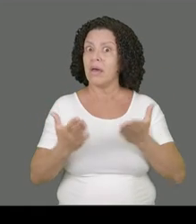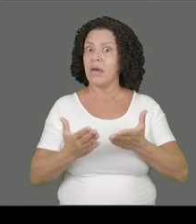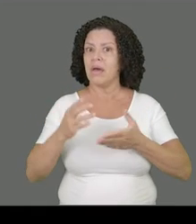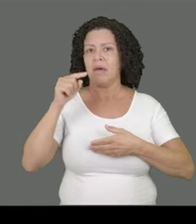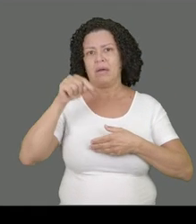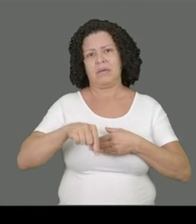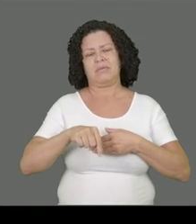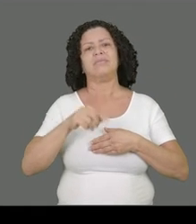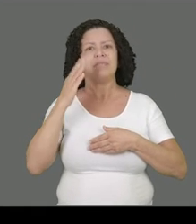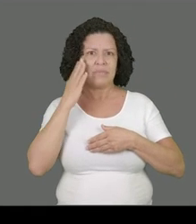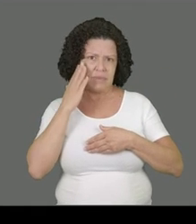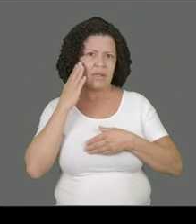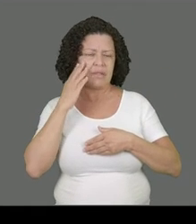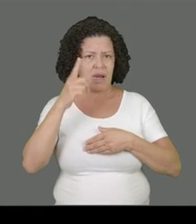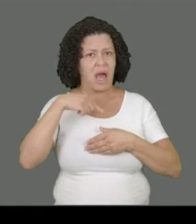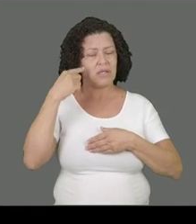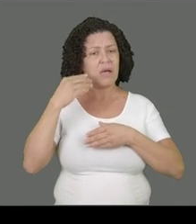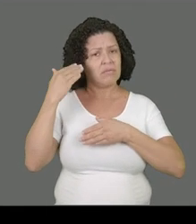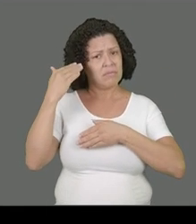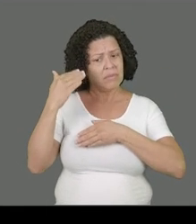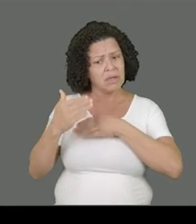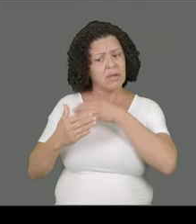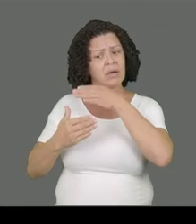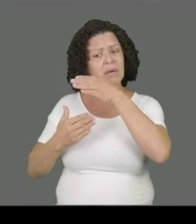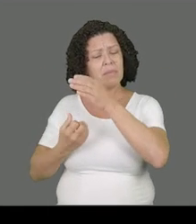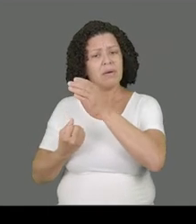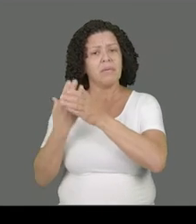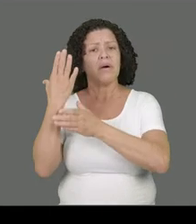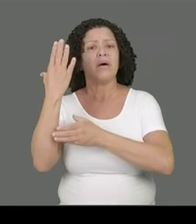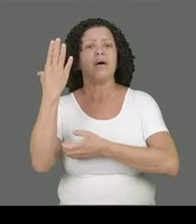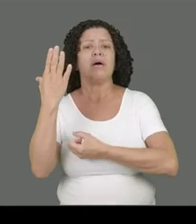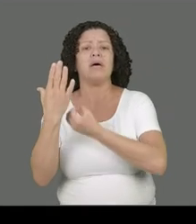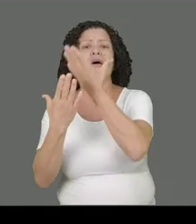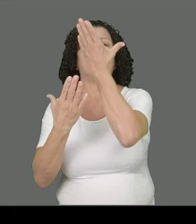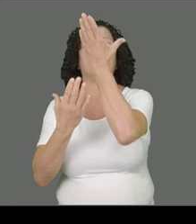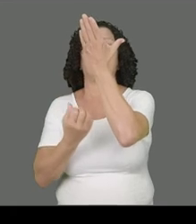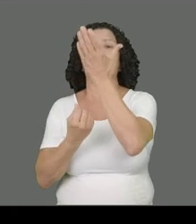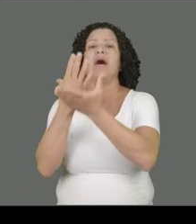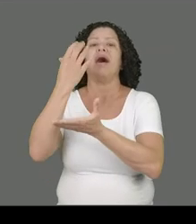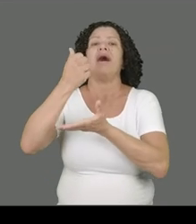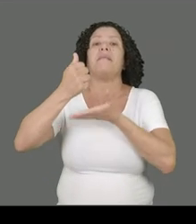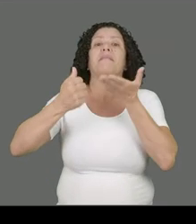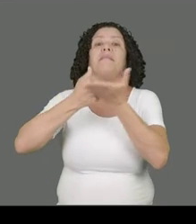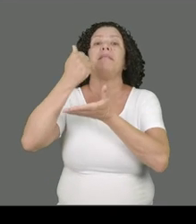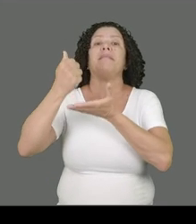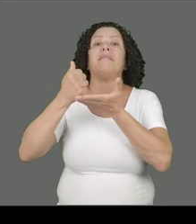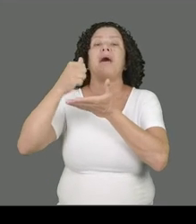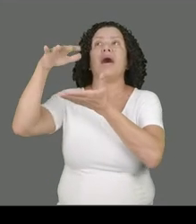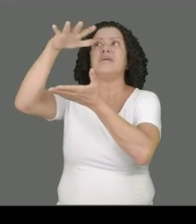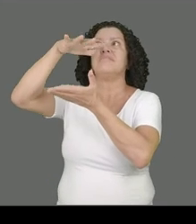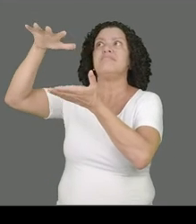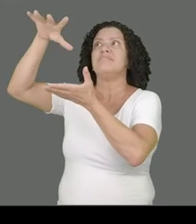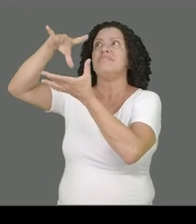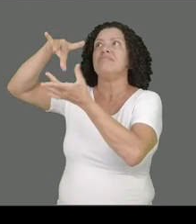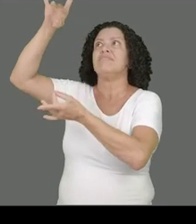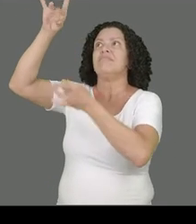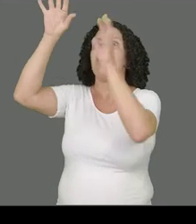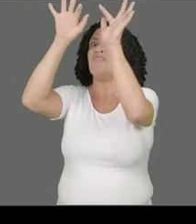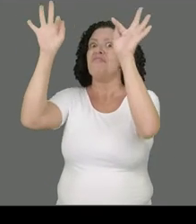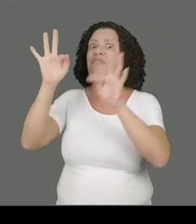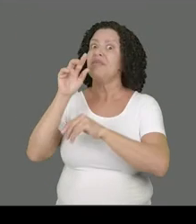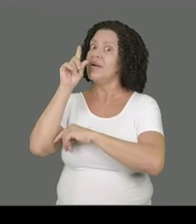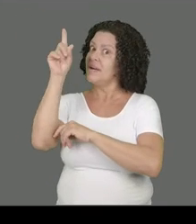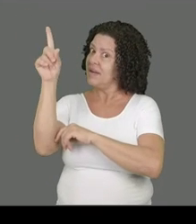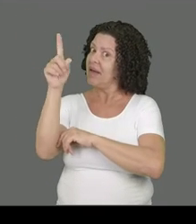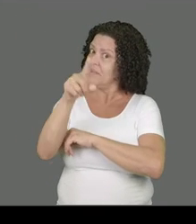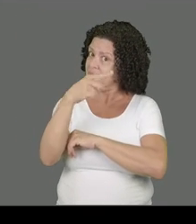forma o aqui e o agora, a gente vai construir as bases da vida espiritual feliz que